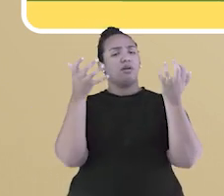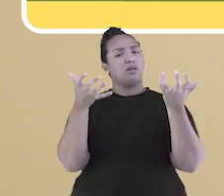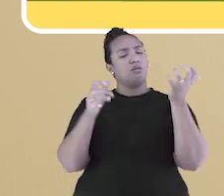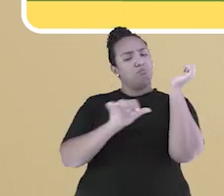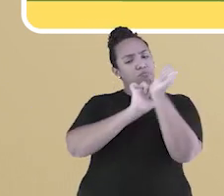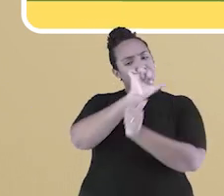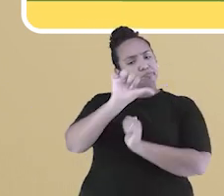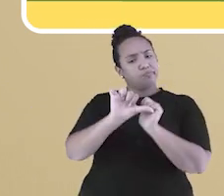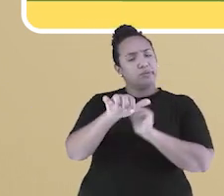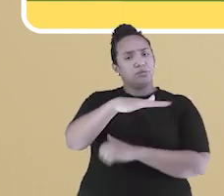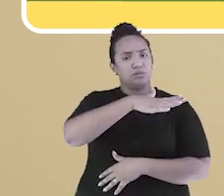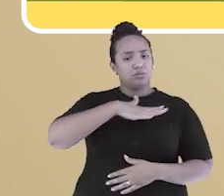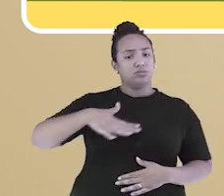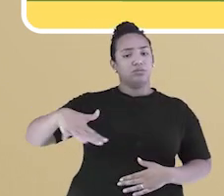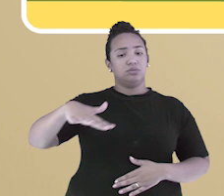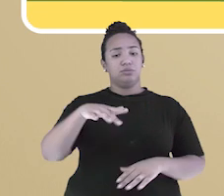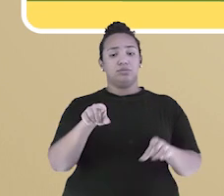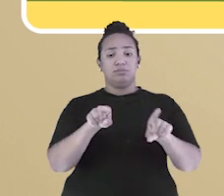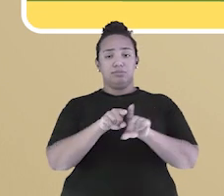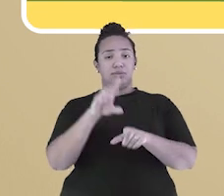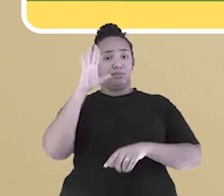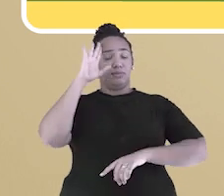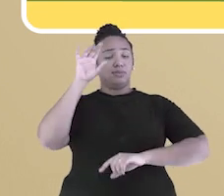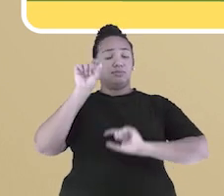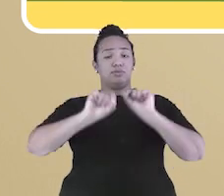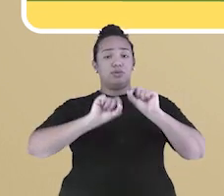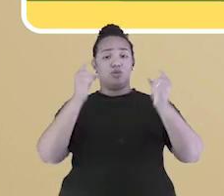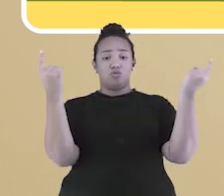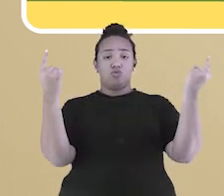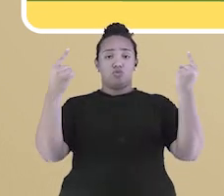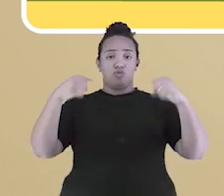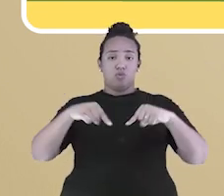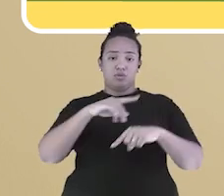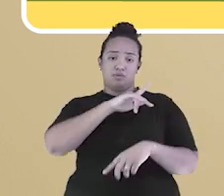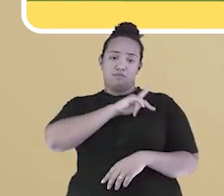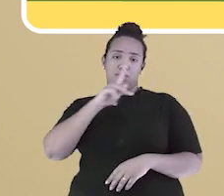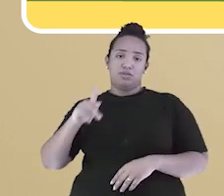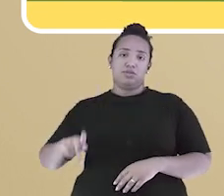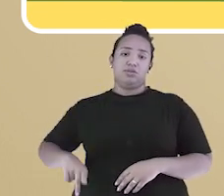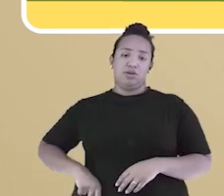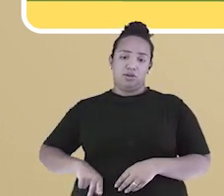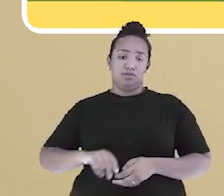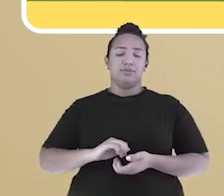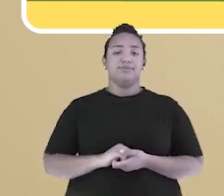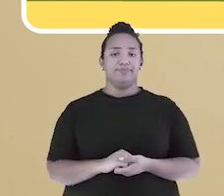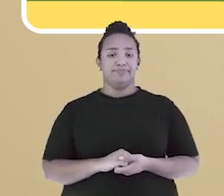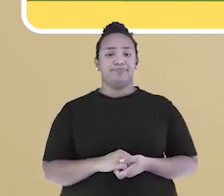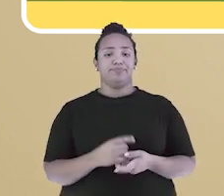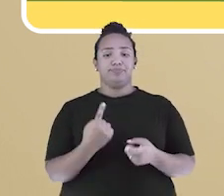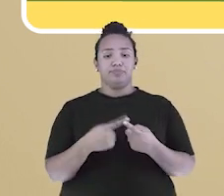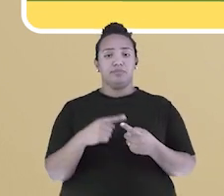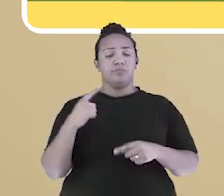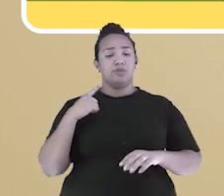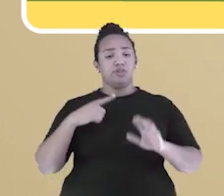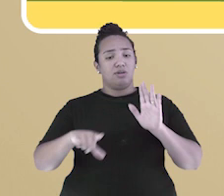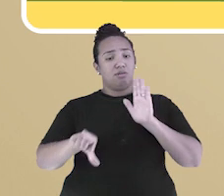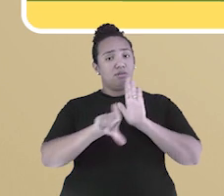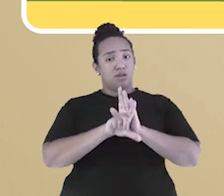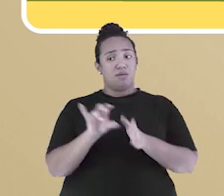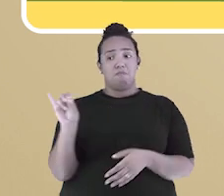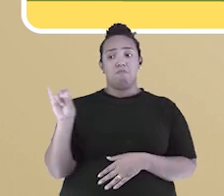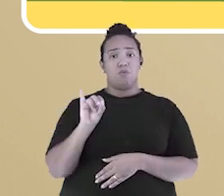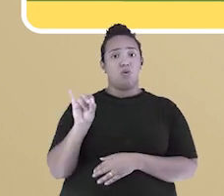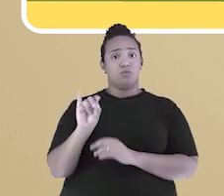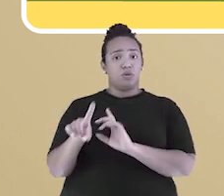território, principalmente contra as medidas do presidente Iván Duque, relativo à nova lei de aumento de impostos